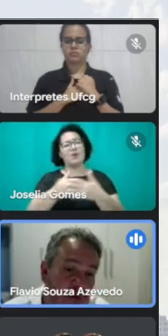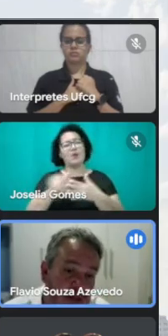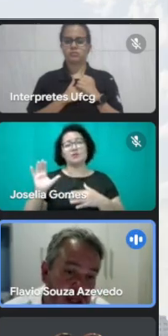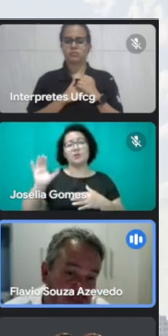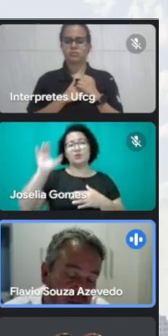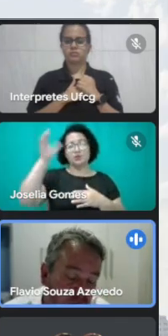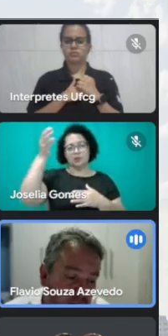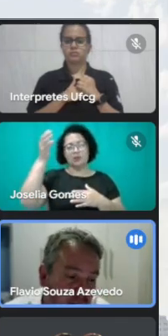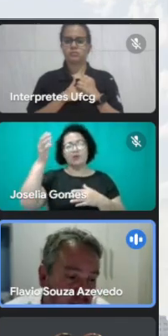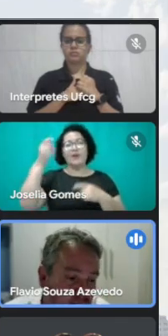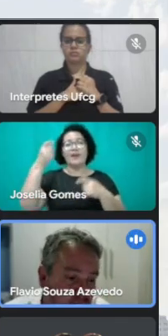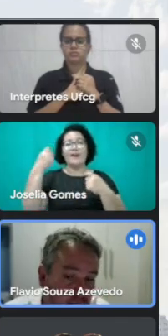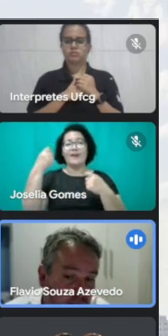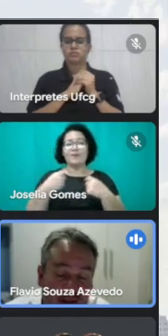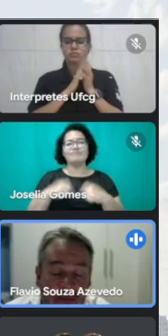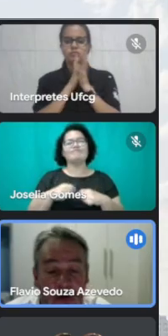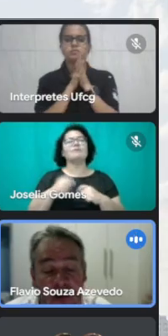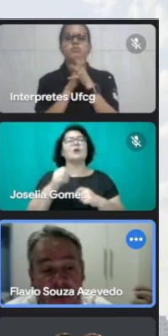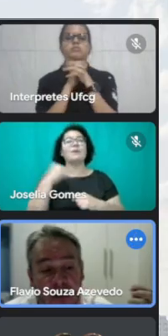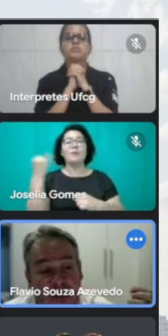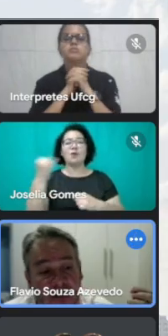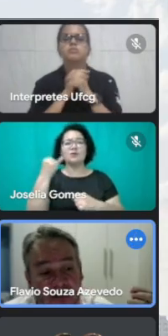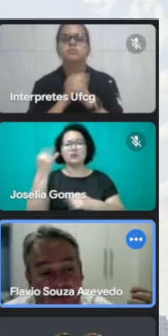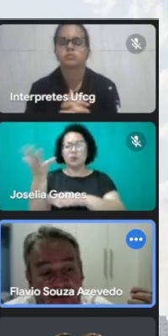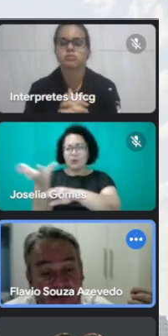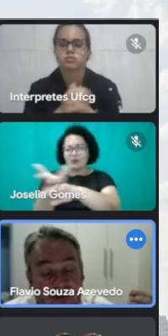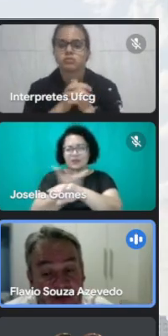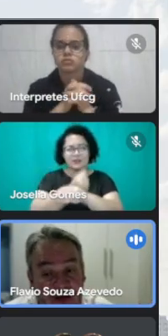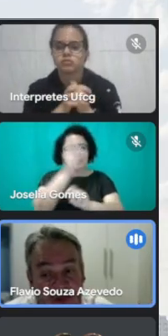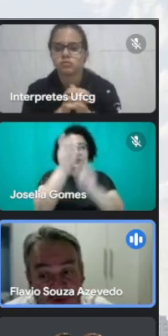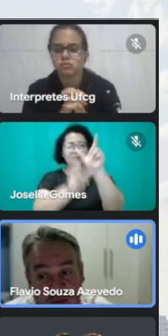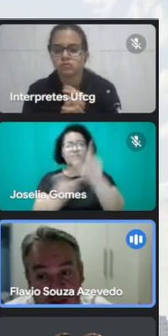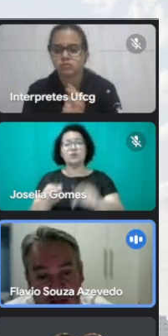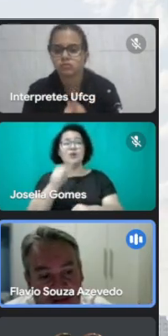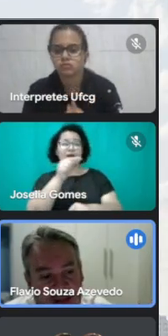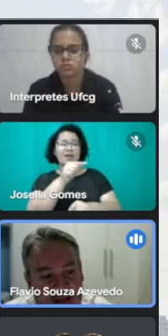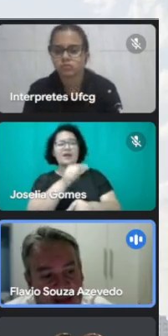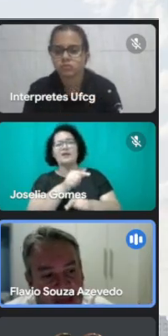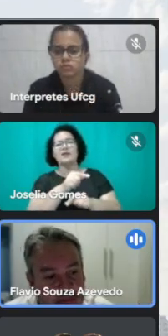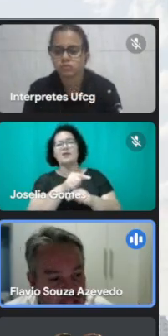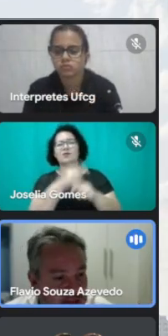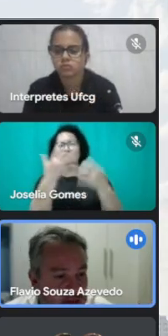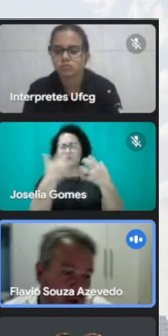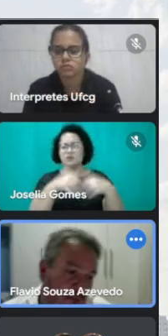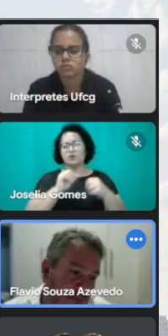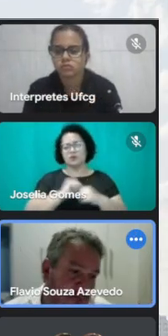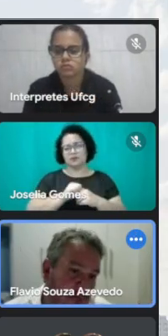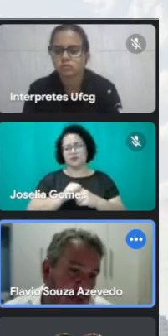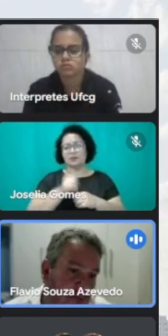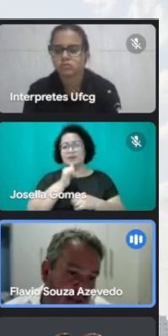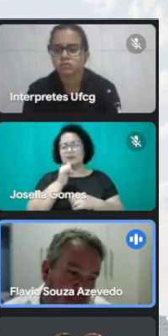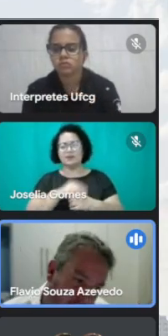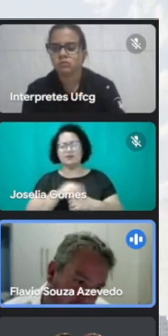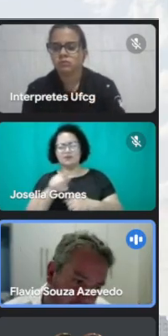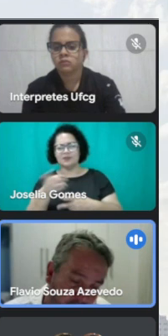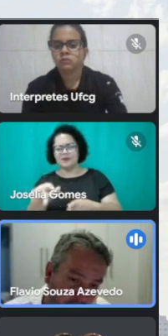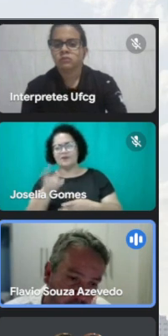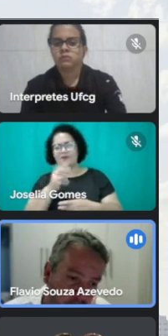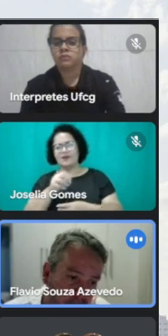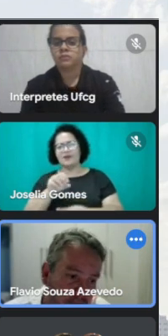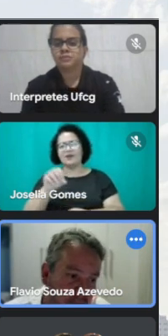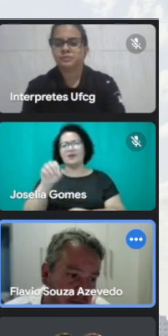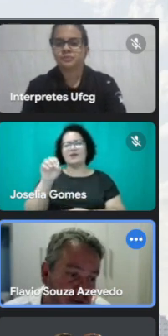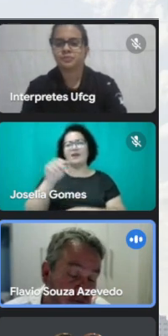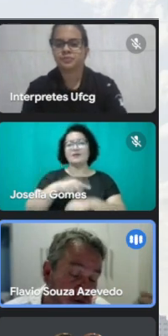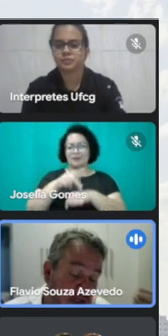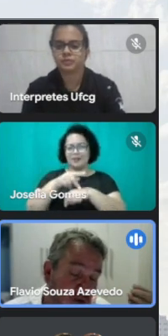Você convencer as pessoas que aquilo funciona. Por exemplo, você vê um substrato desse aí, é brita. Brita é